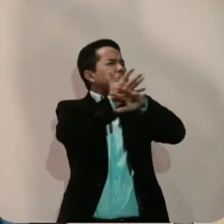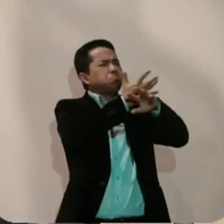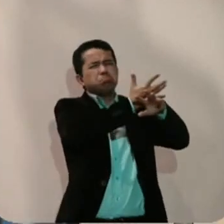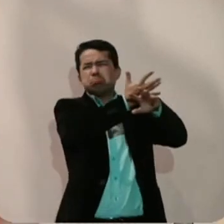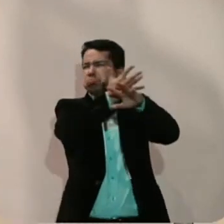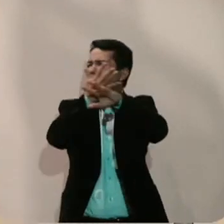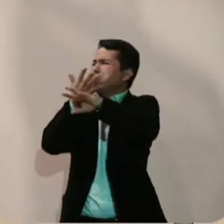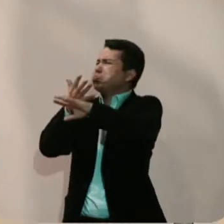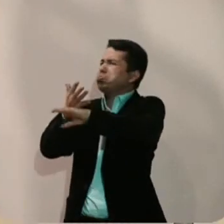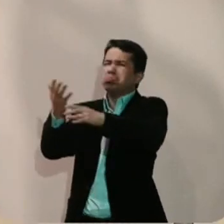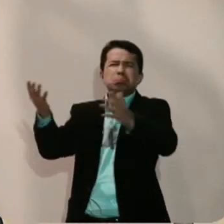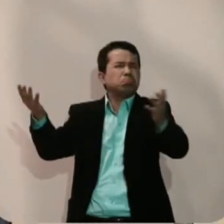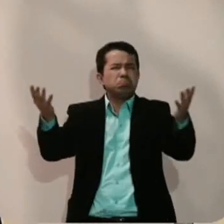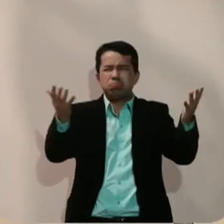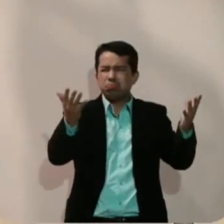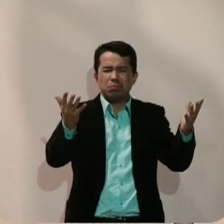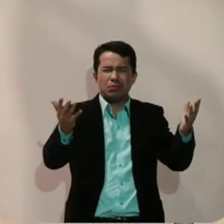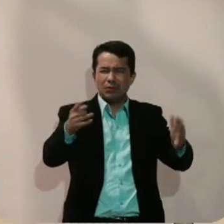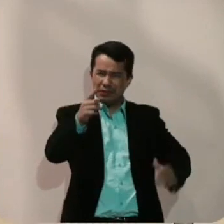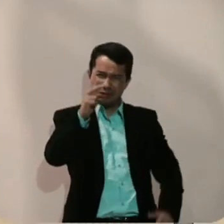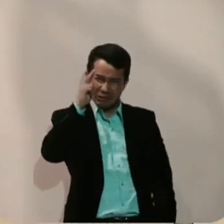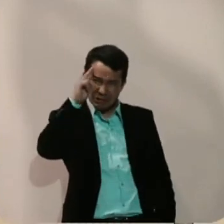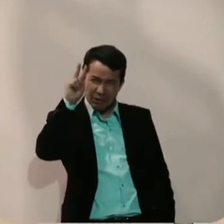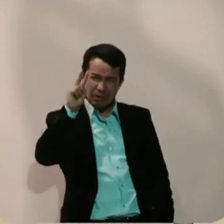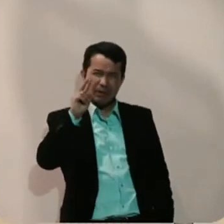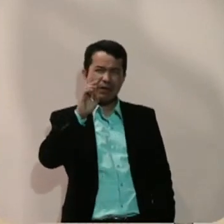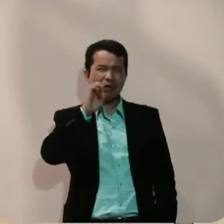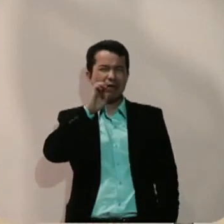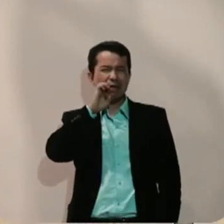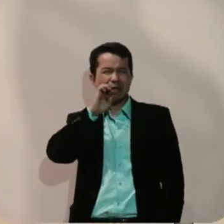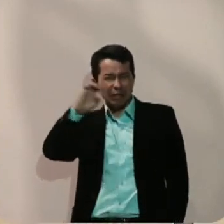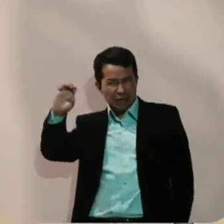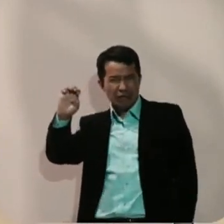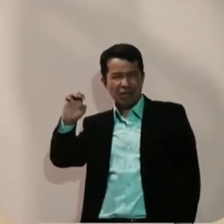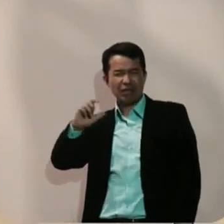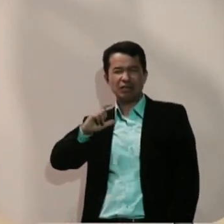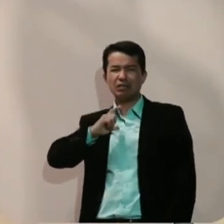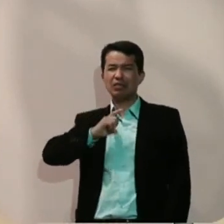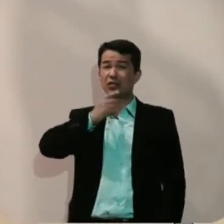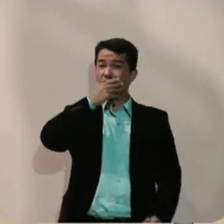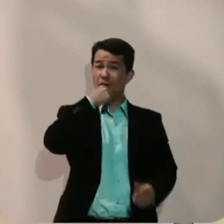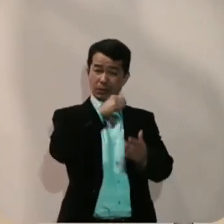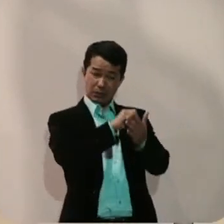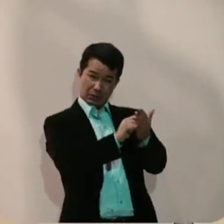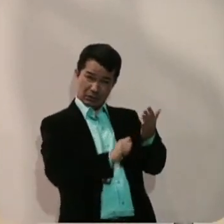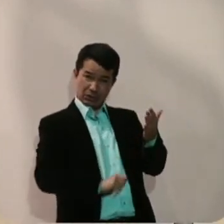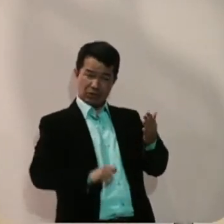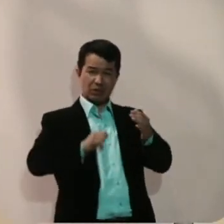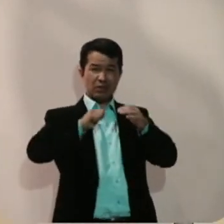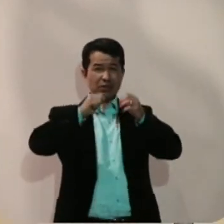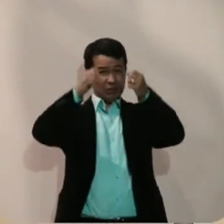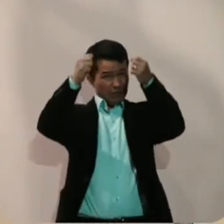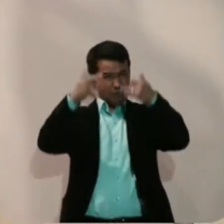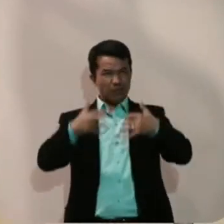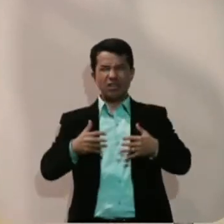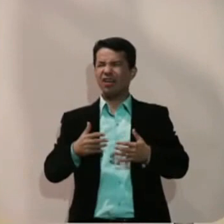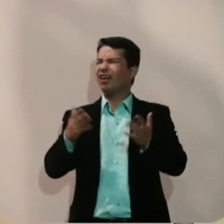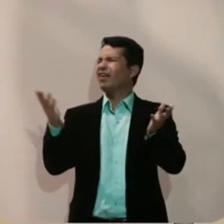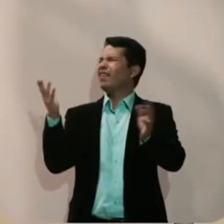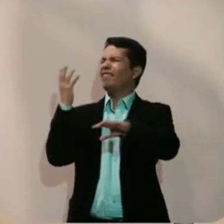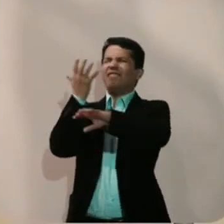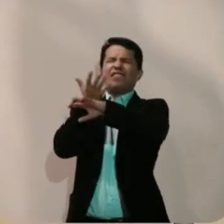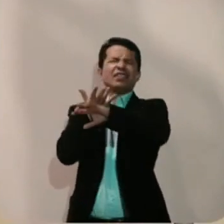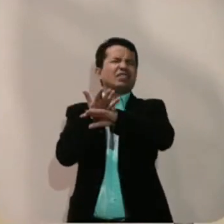O pregador, ele diz assim, vazio de vazio, tudo é vazio. E o que ele estava dizendo era o seguinte, olha, eu